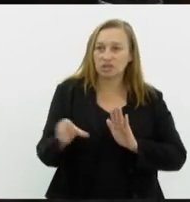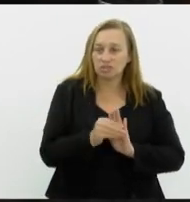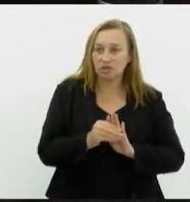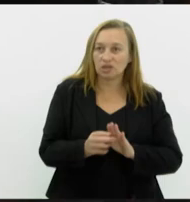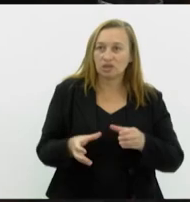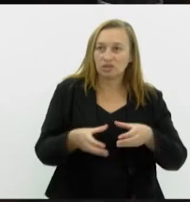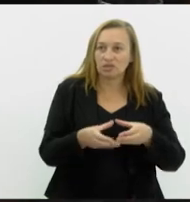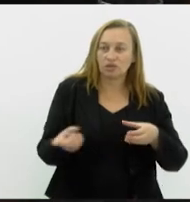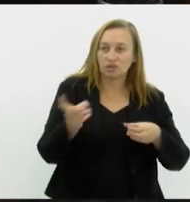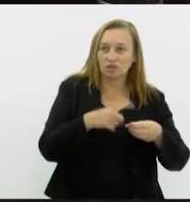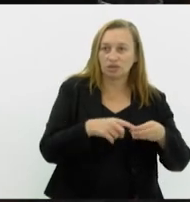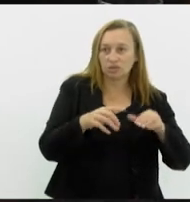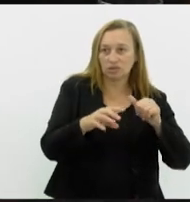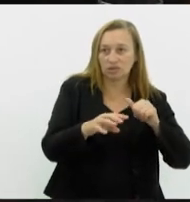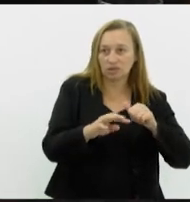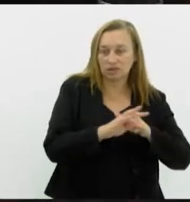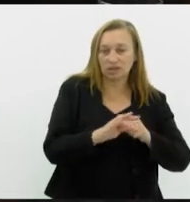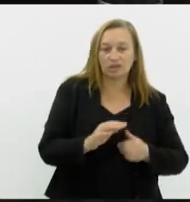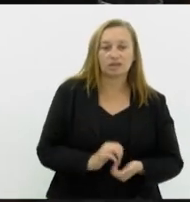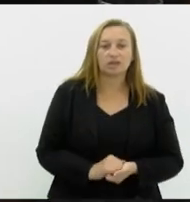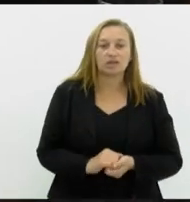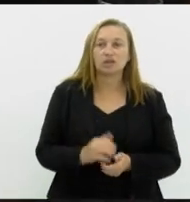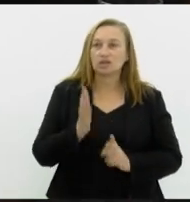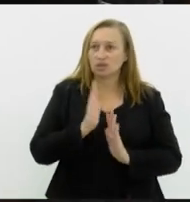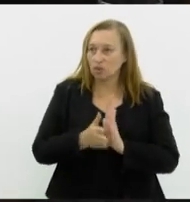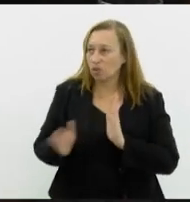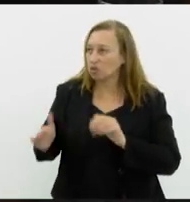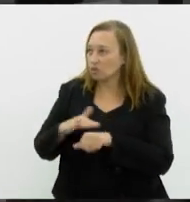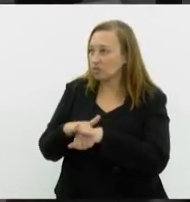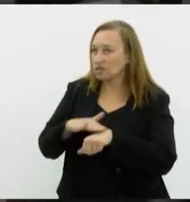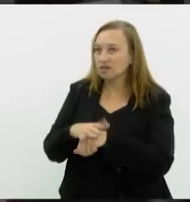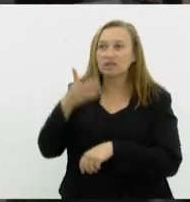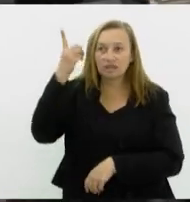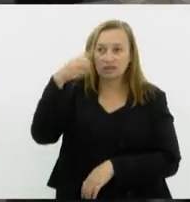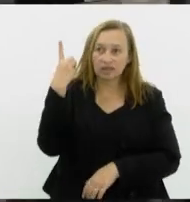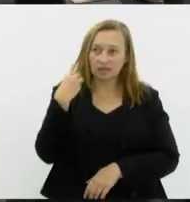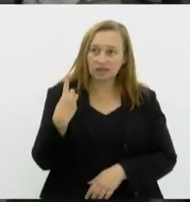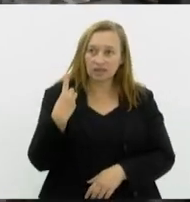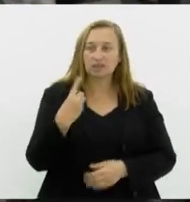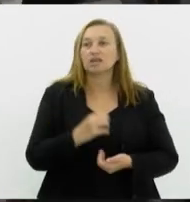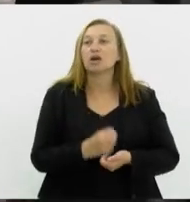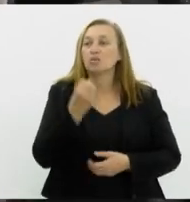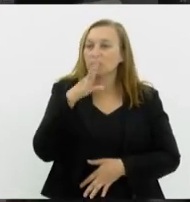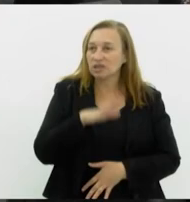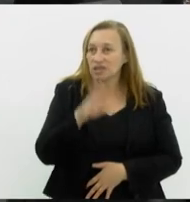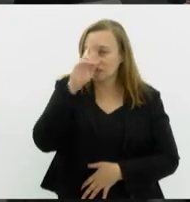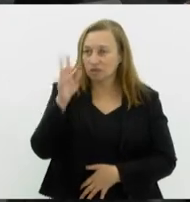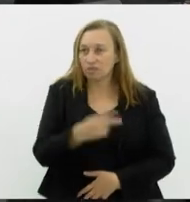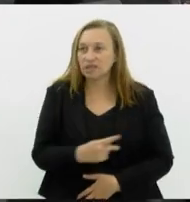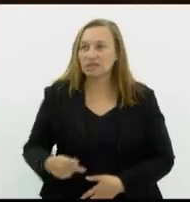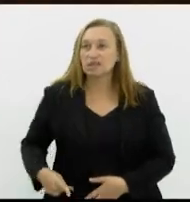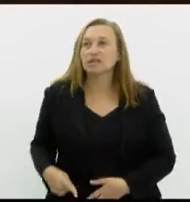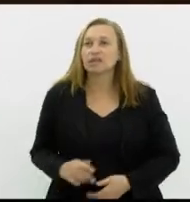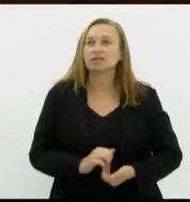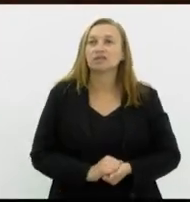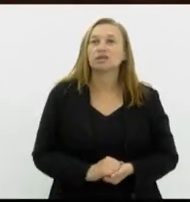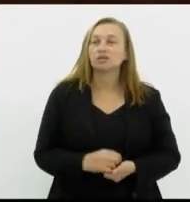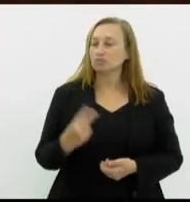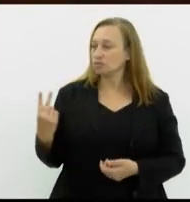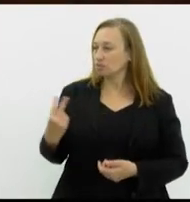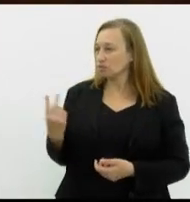emendas. Questão de ordem, questão de ordem, presidente. Estou conversando com a deputada Dani. Boa tarde, presidente. Estou conversando com a deputada